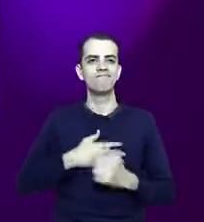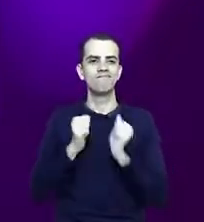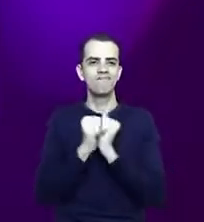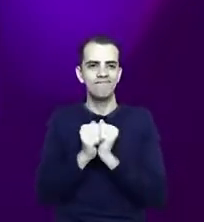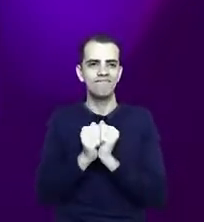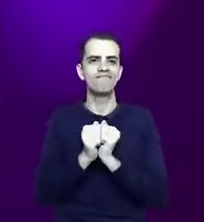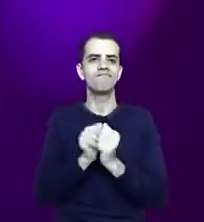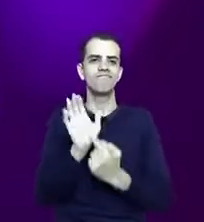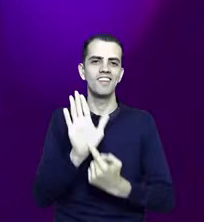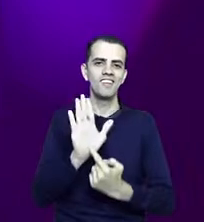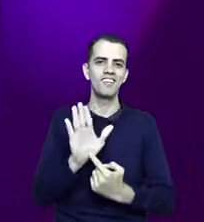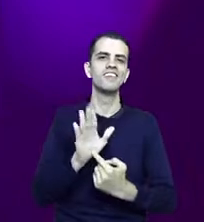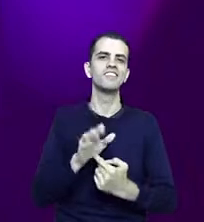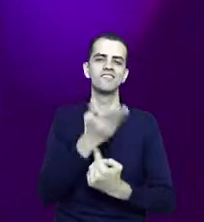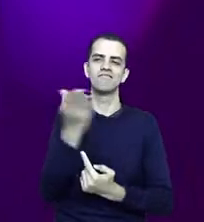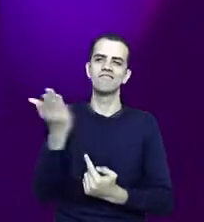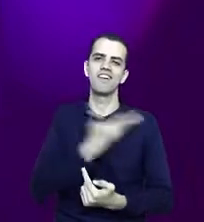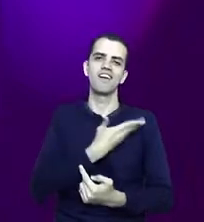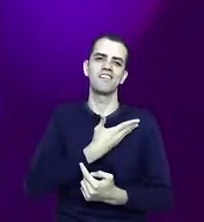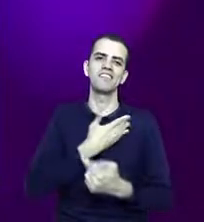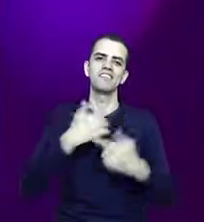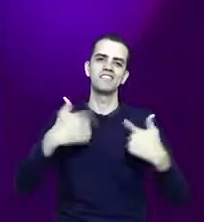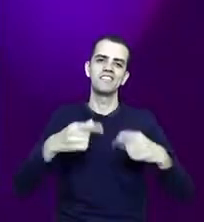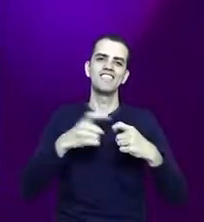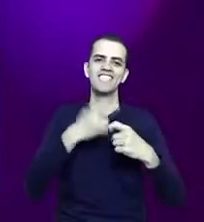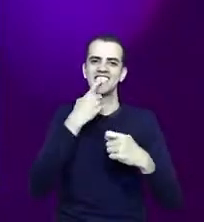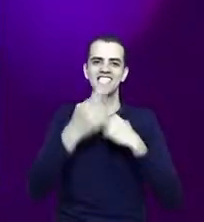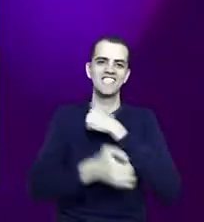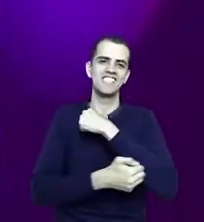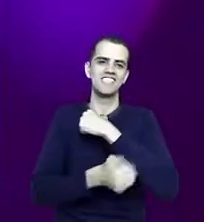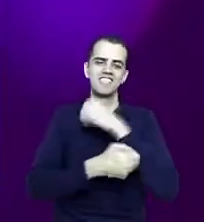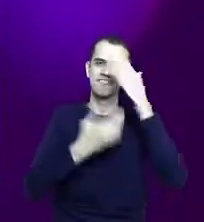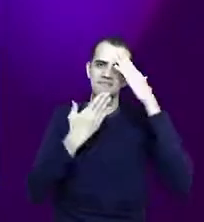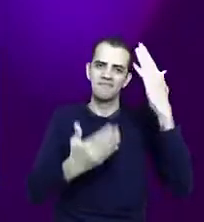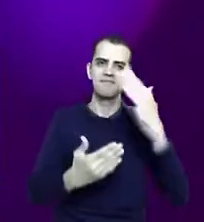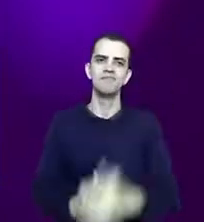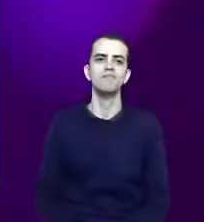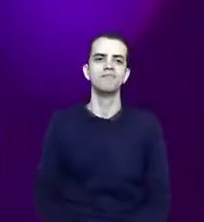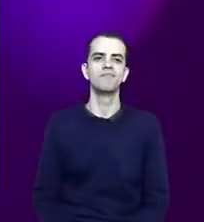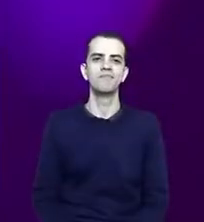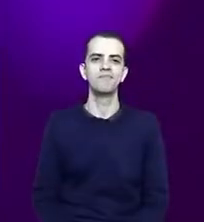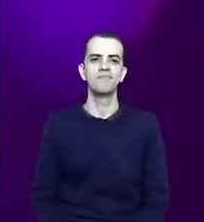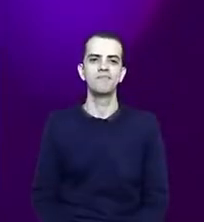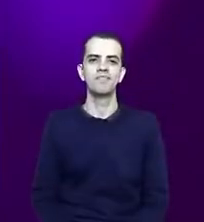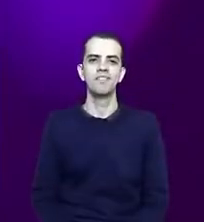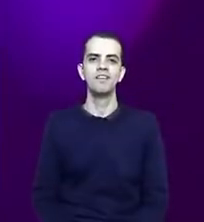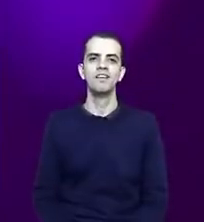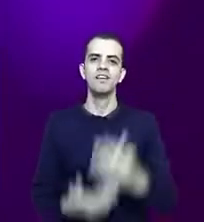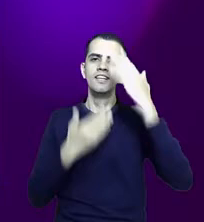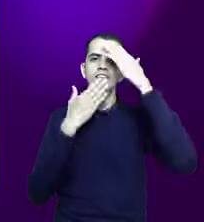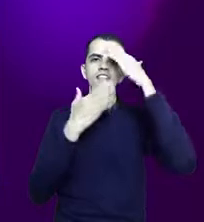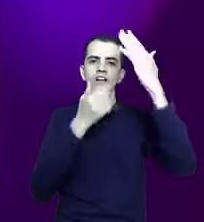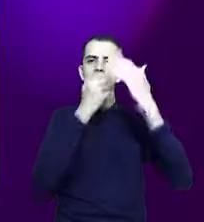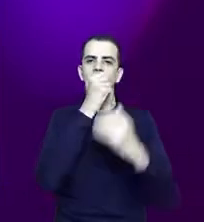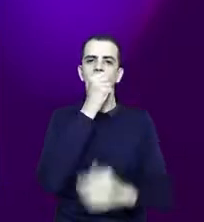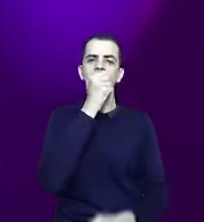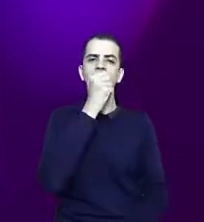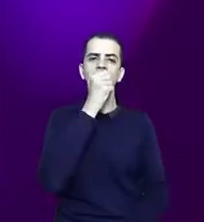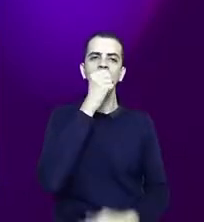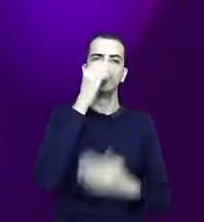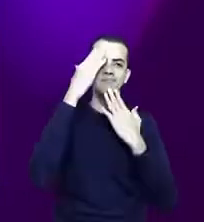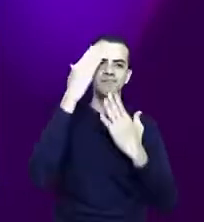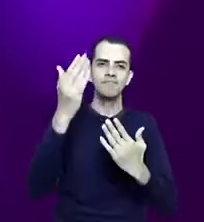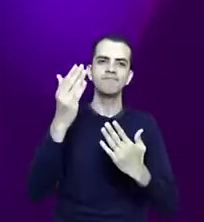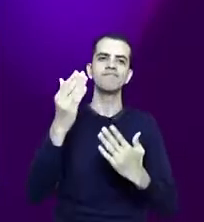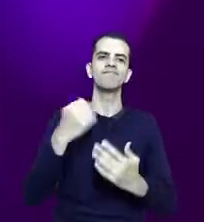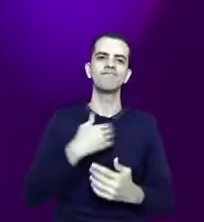com meus colegas e irmãos ortopedistas. Muito obrigado. Então, agradecer ao Dr. Fernando,